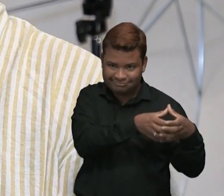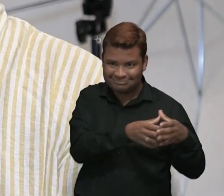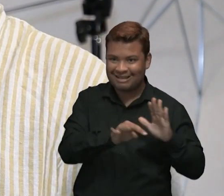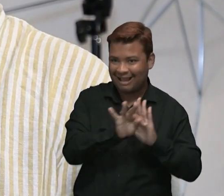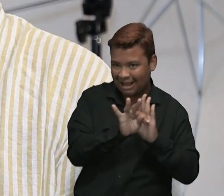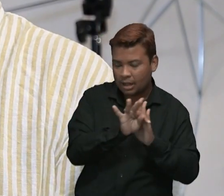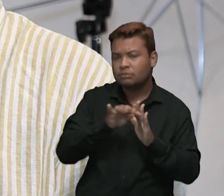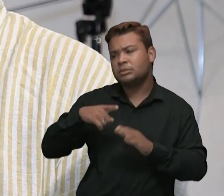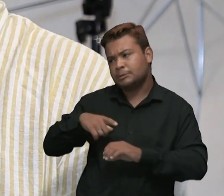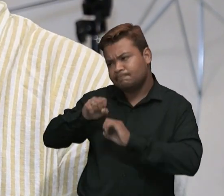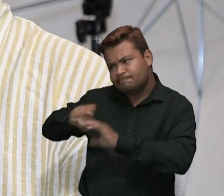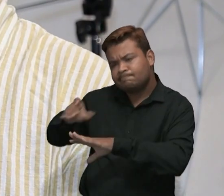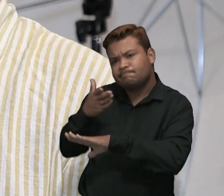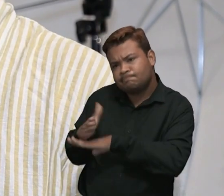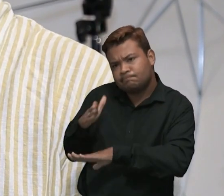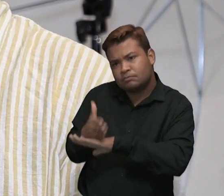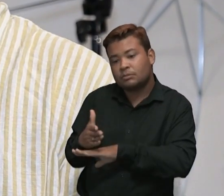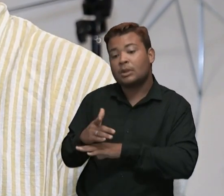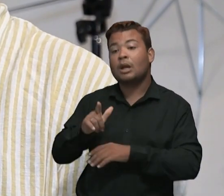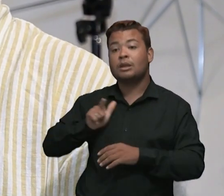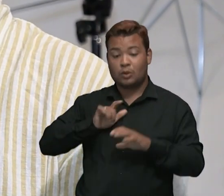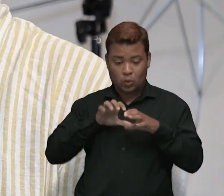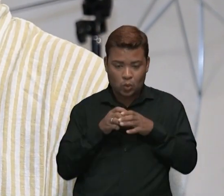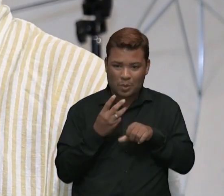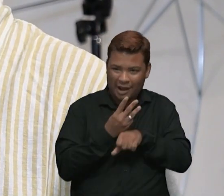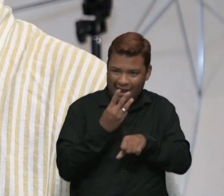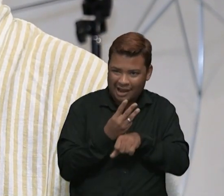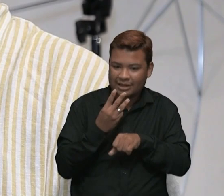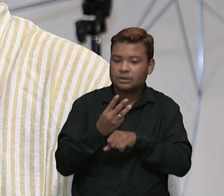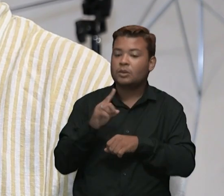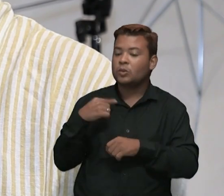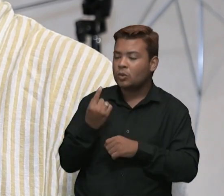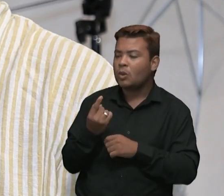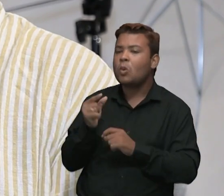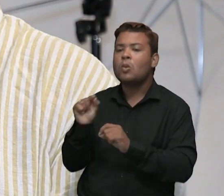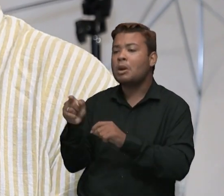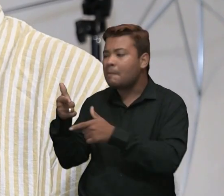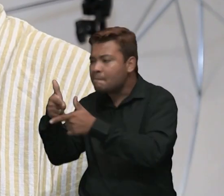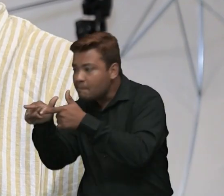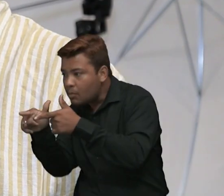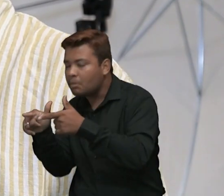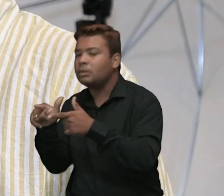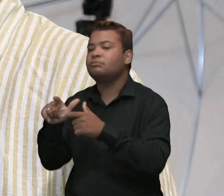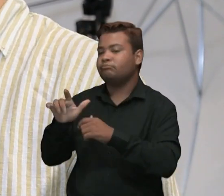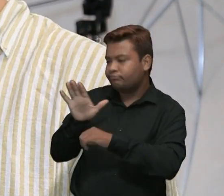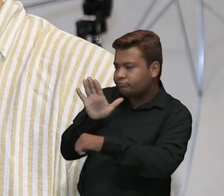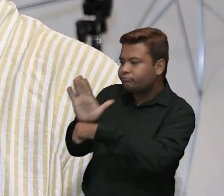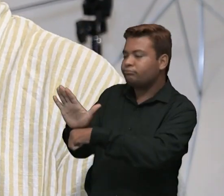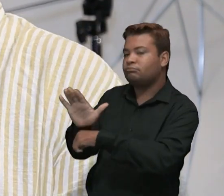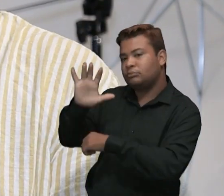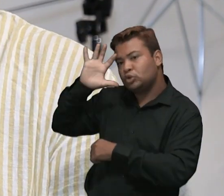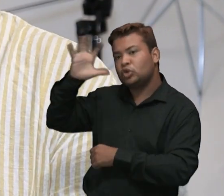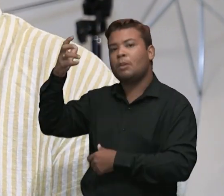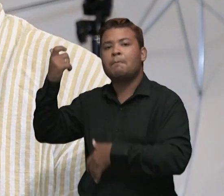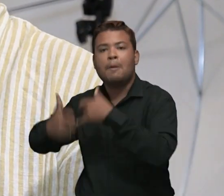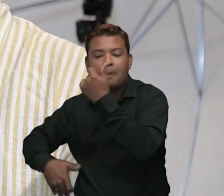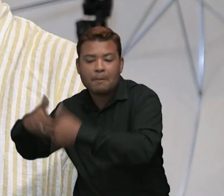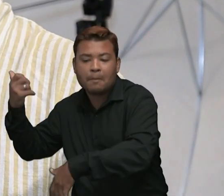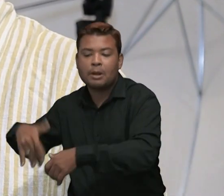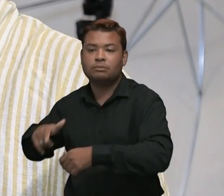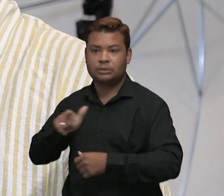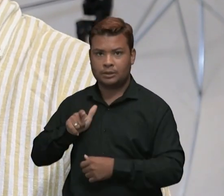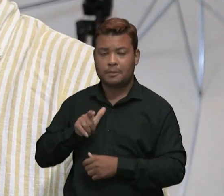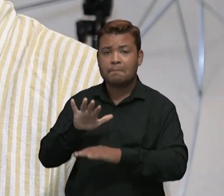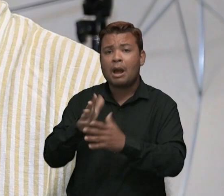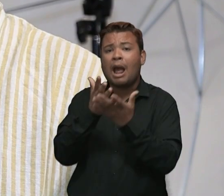e ficamos ali no backstage, em um grupo de WhatsApp, fazendo toda a solucionar as dúvidas do pessoal, né? Mas todo o